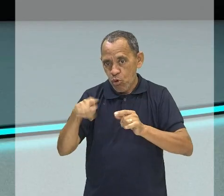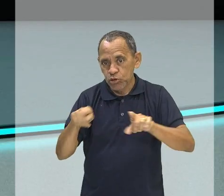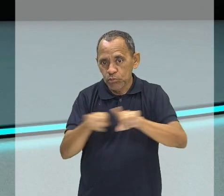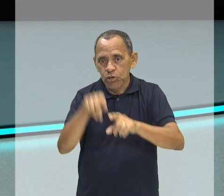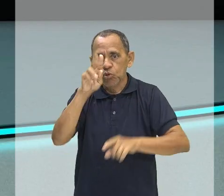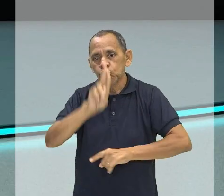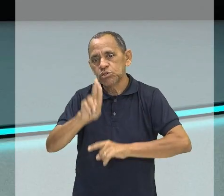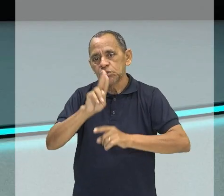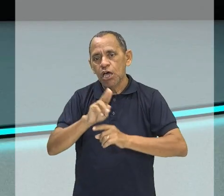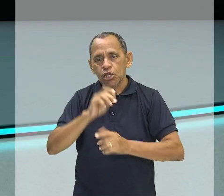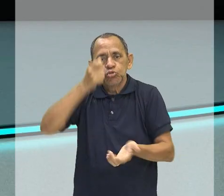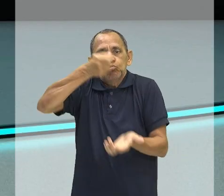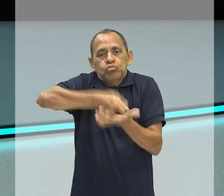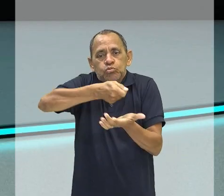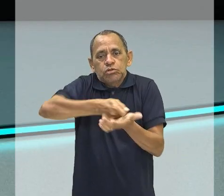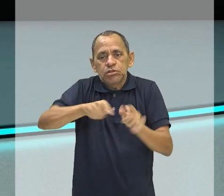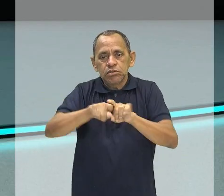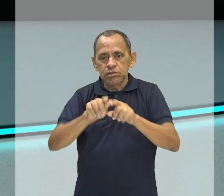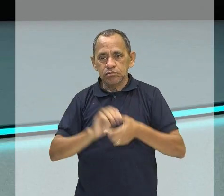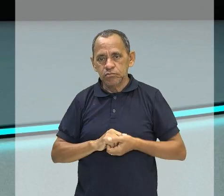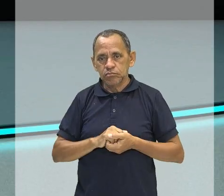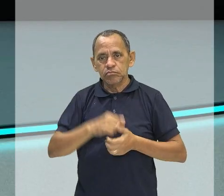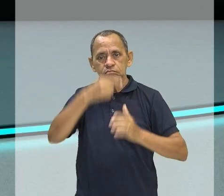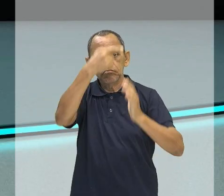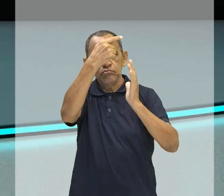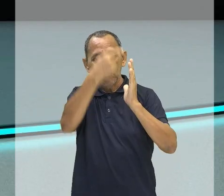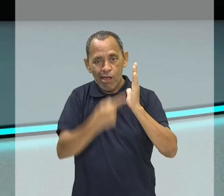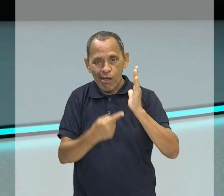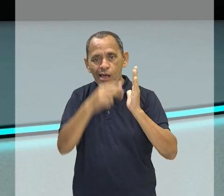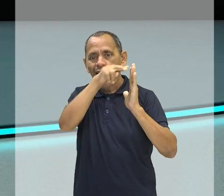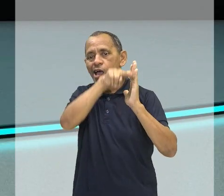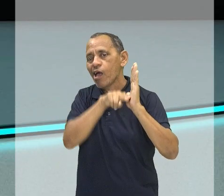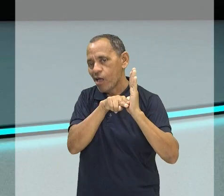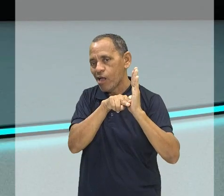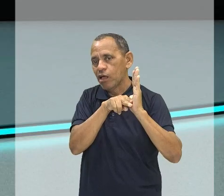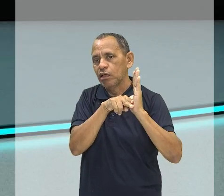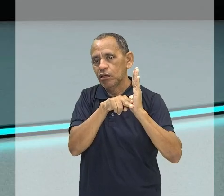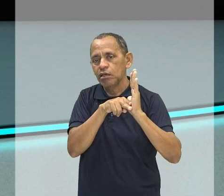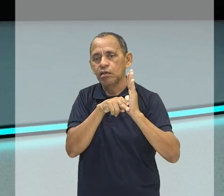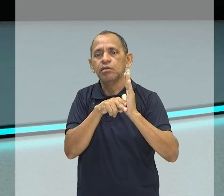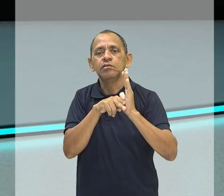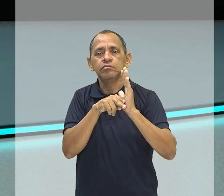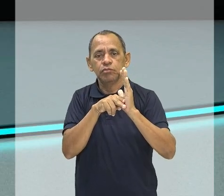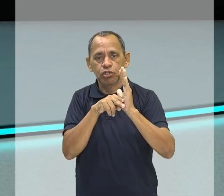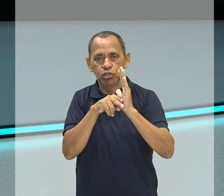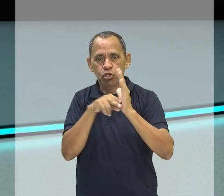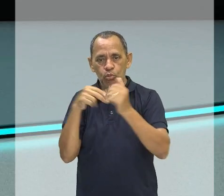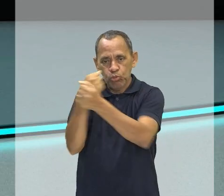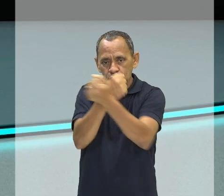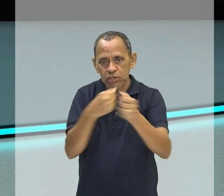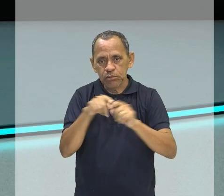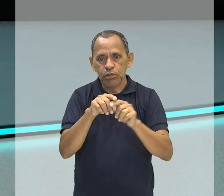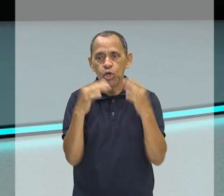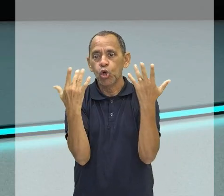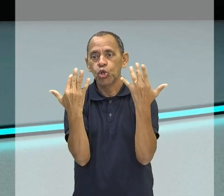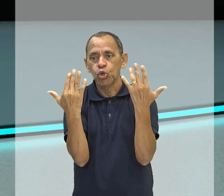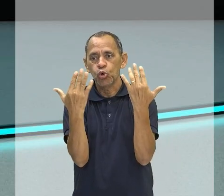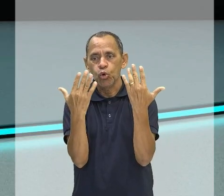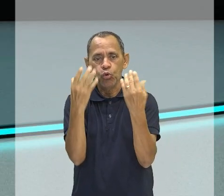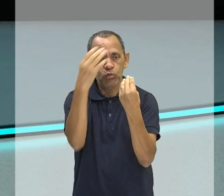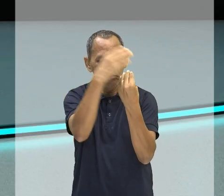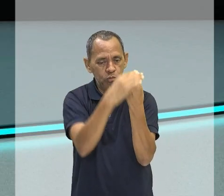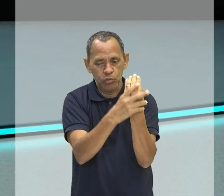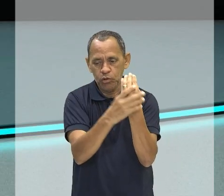são obrigatórios, são os equipamentos de proteção, como as luvas, que devem ser aprovadas pela